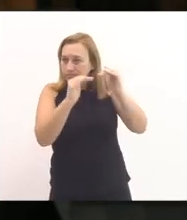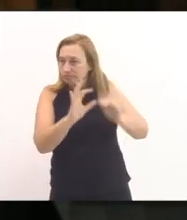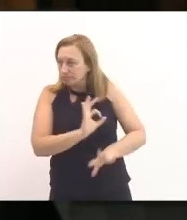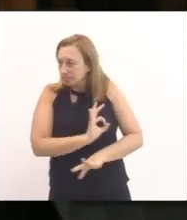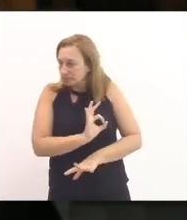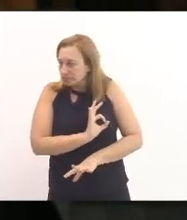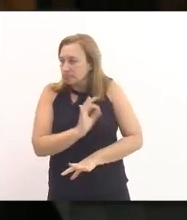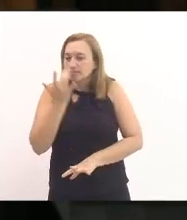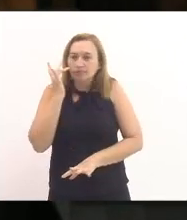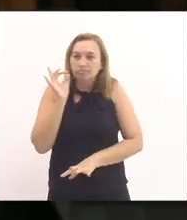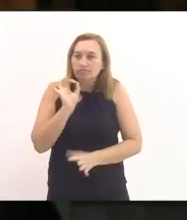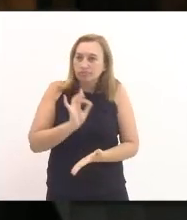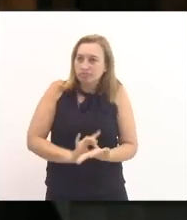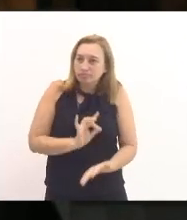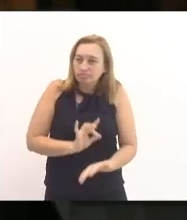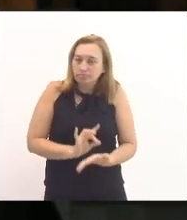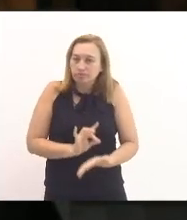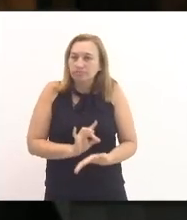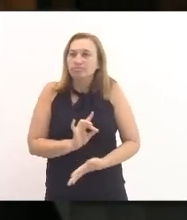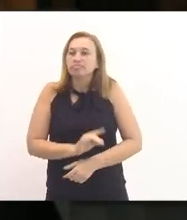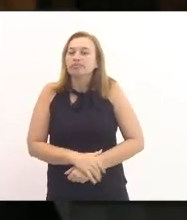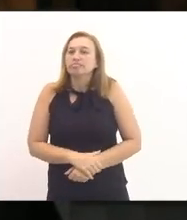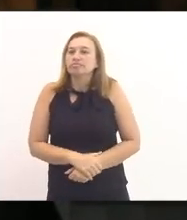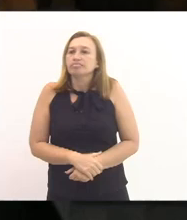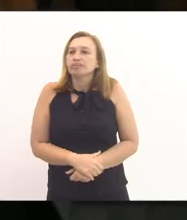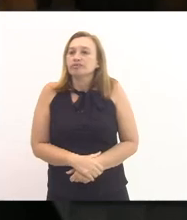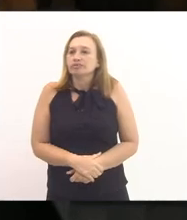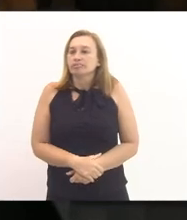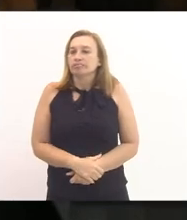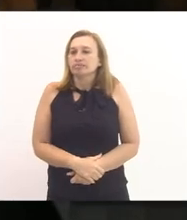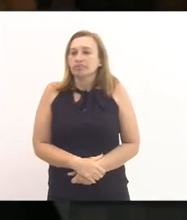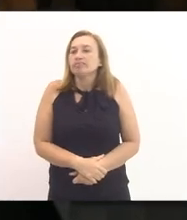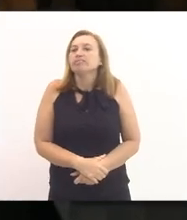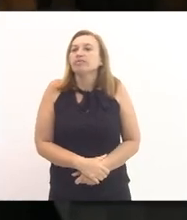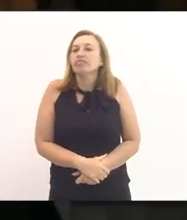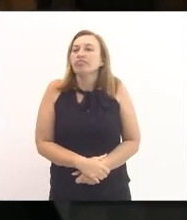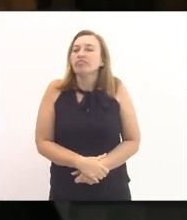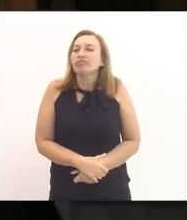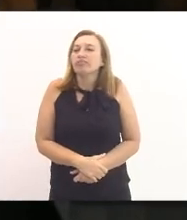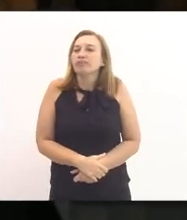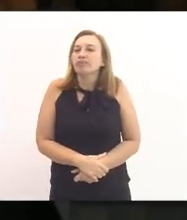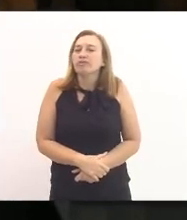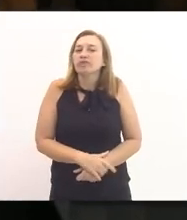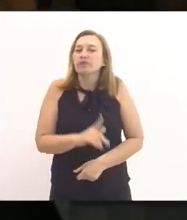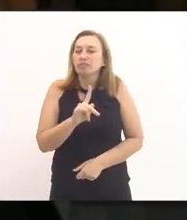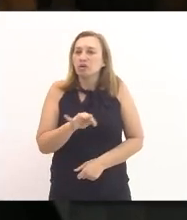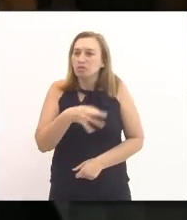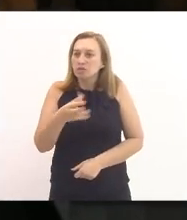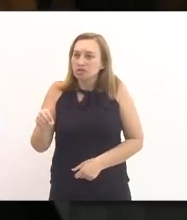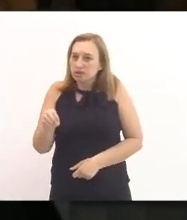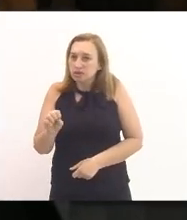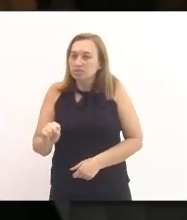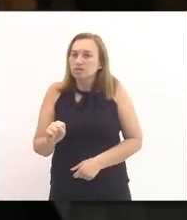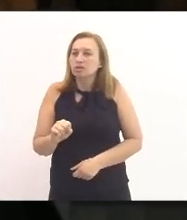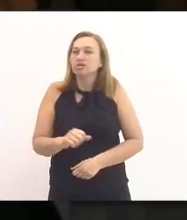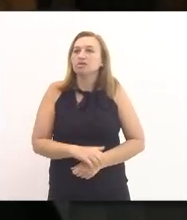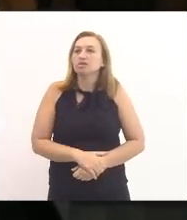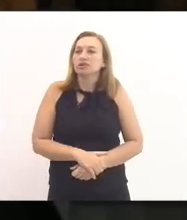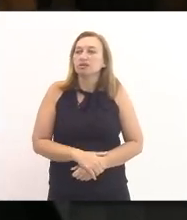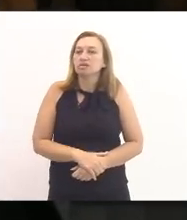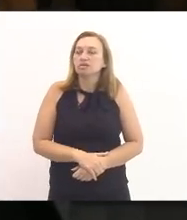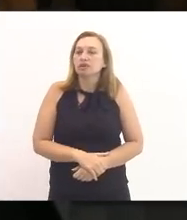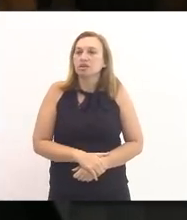e acho que realmente é ele deveria ser condição para promoções e remoções e